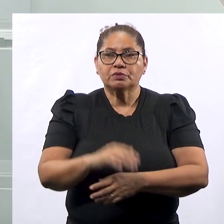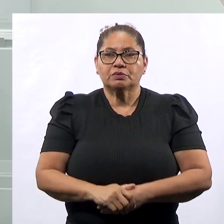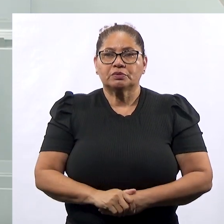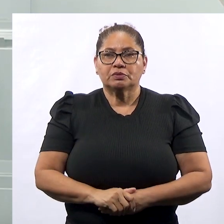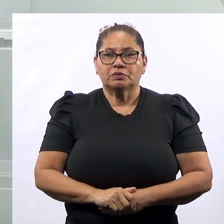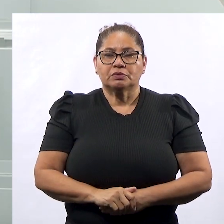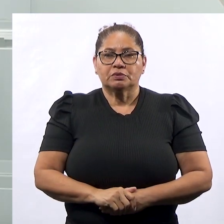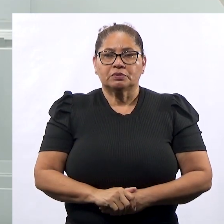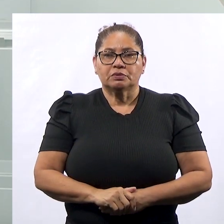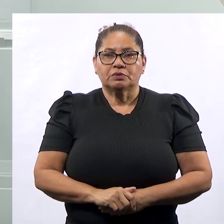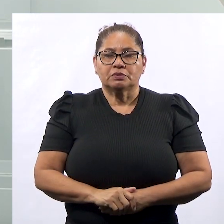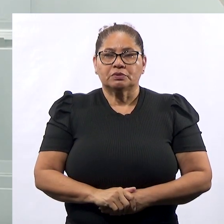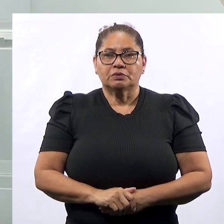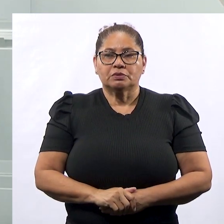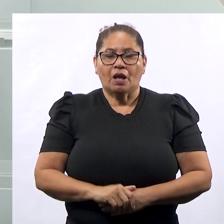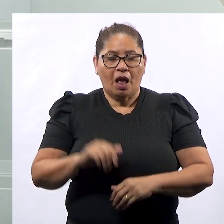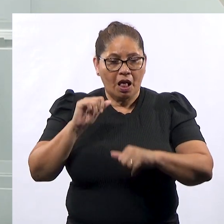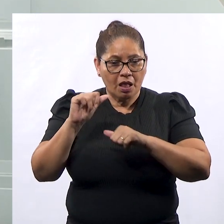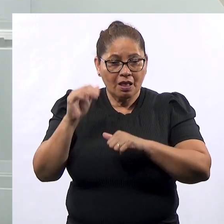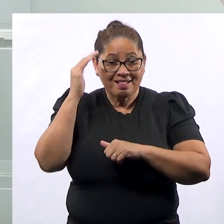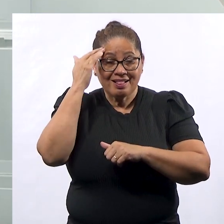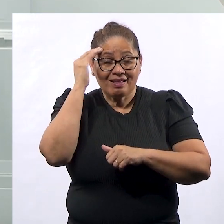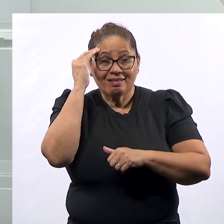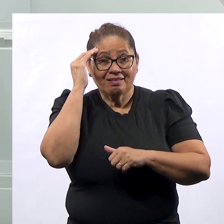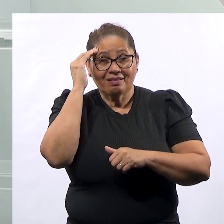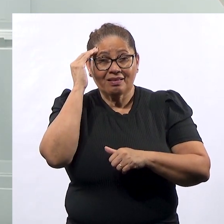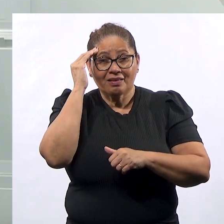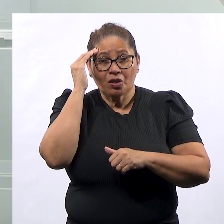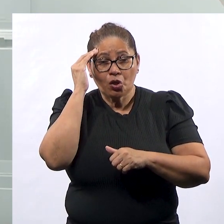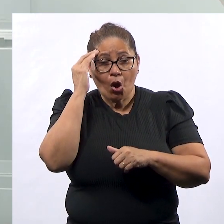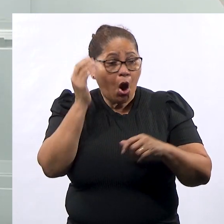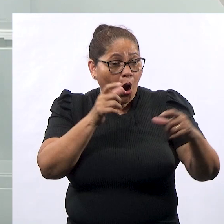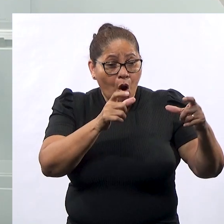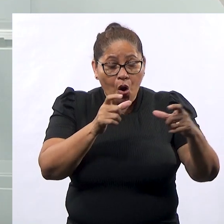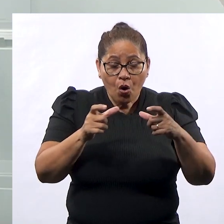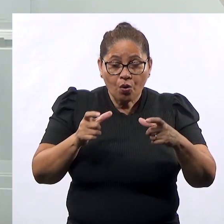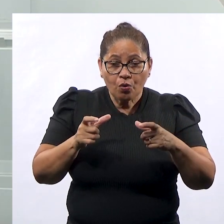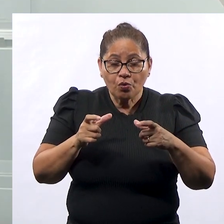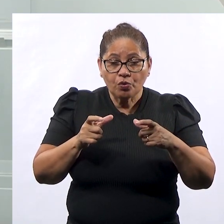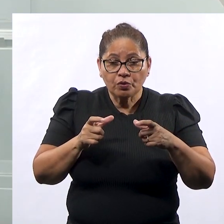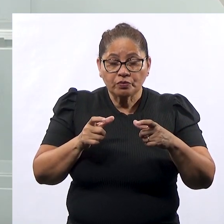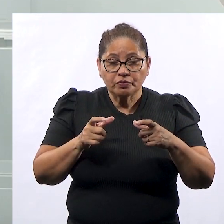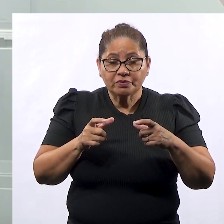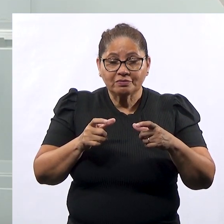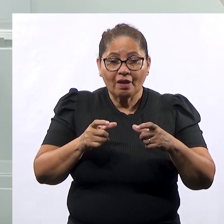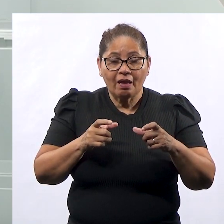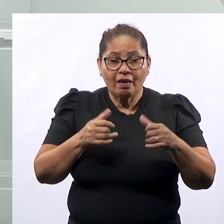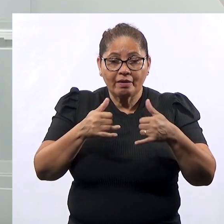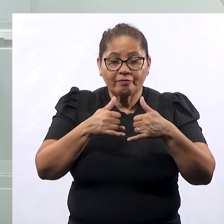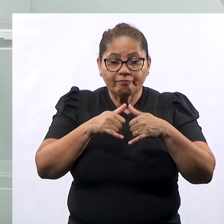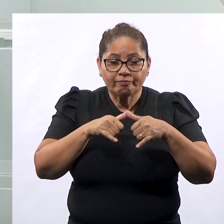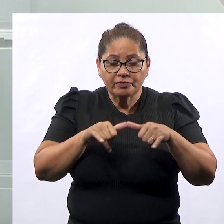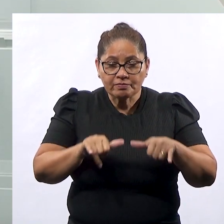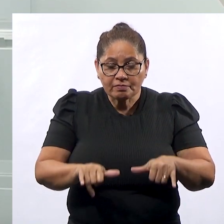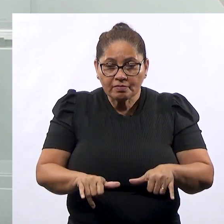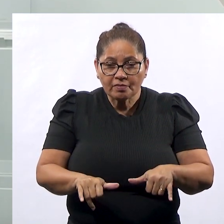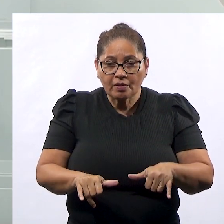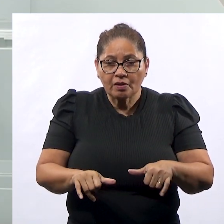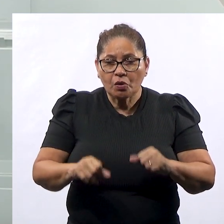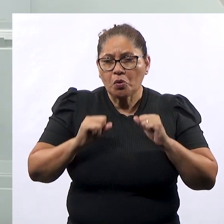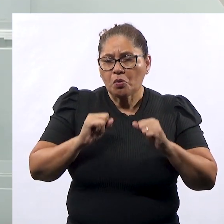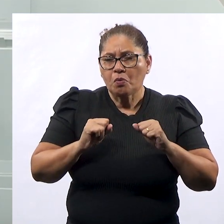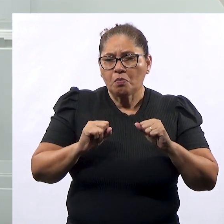Eu avalio para poder entender em que momento você se encontra e como